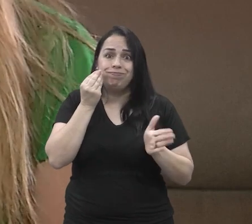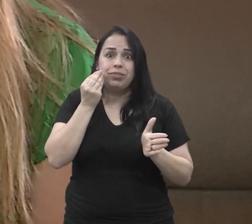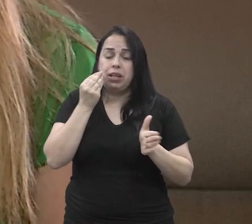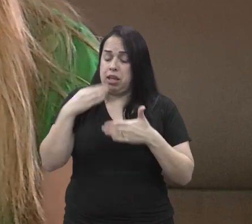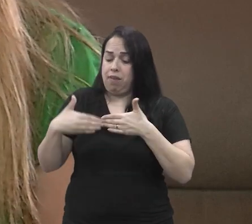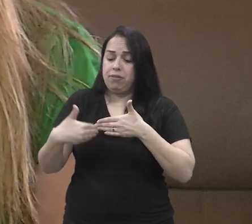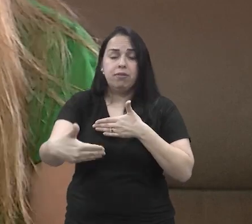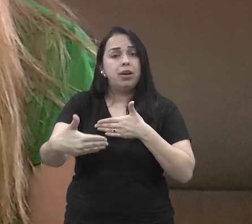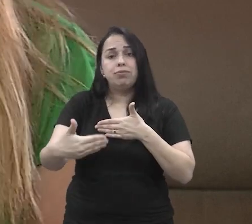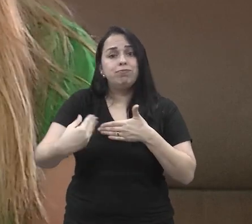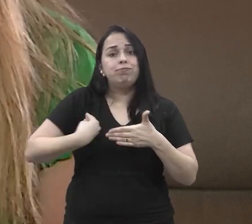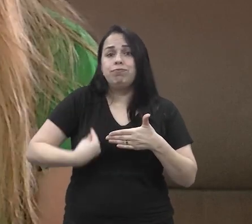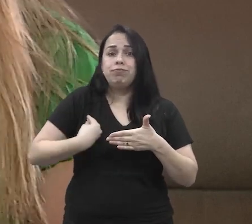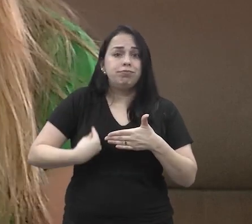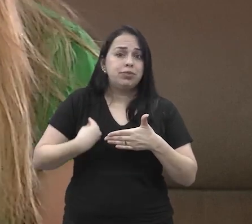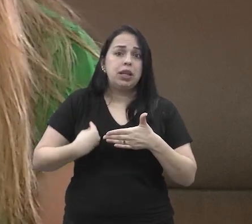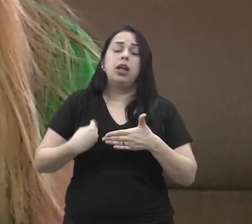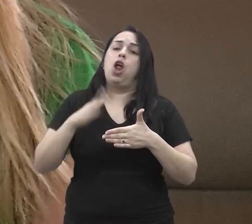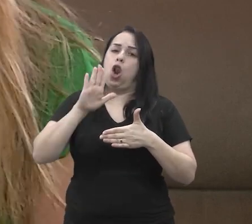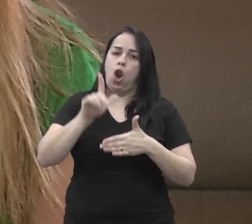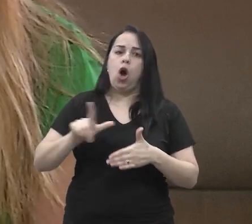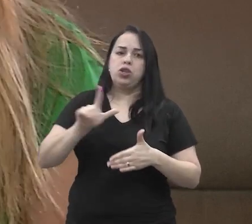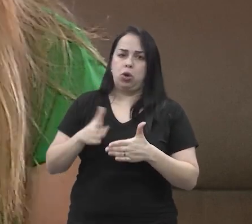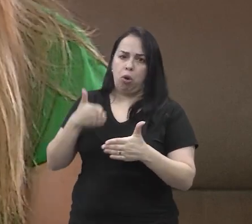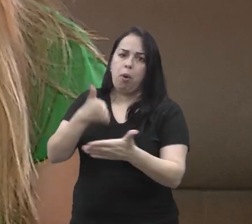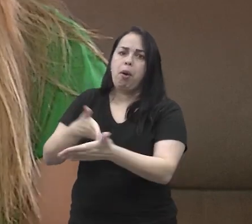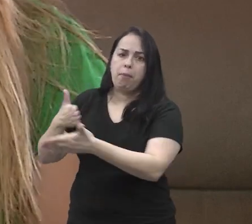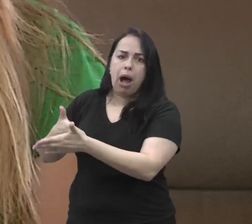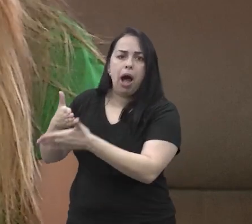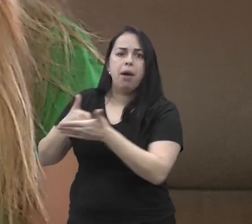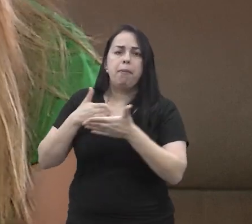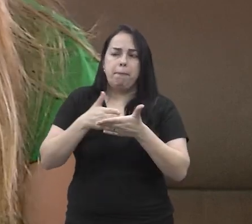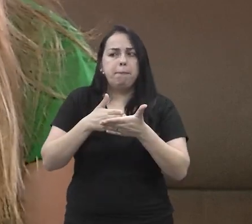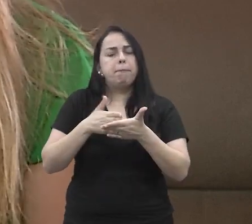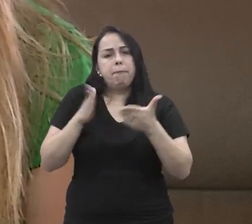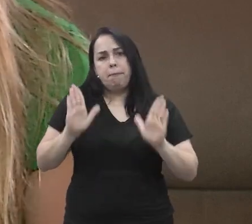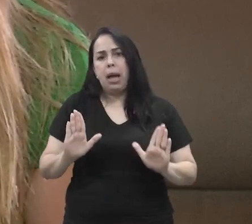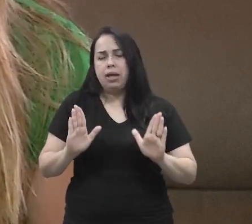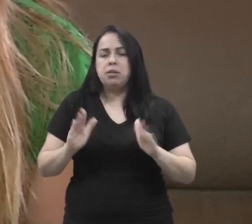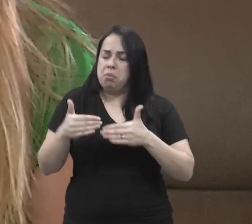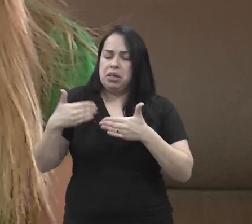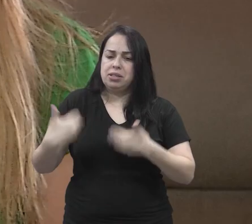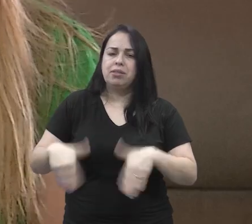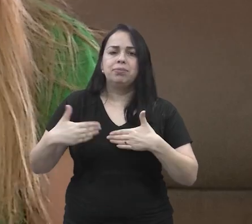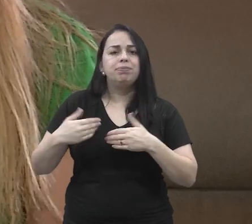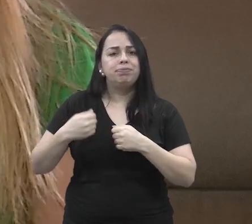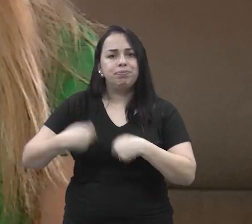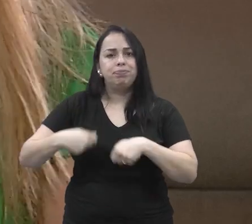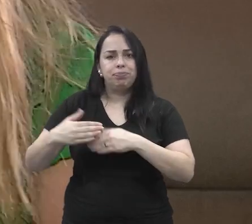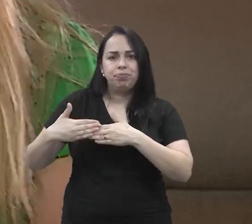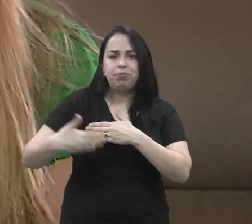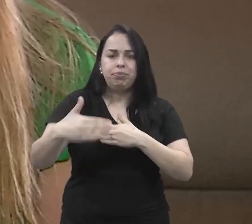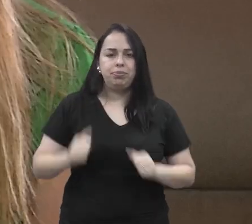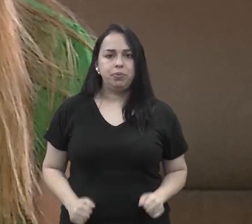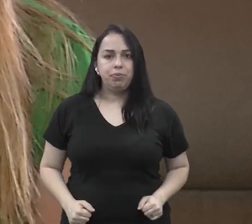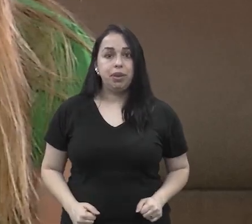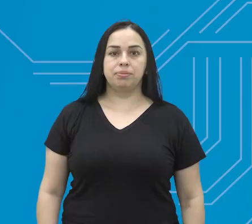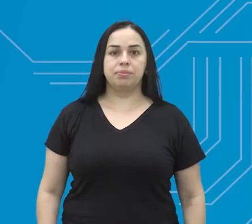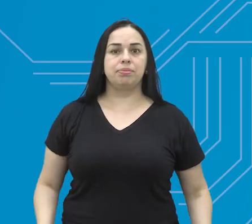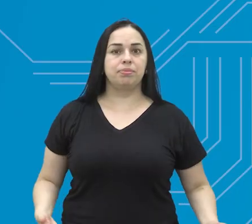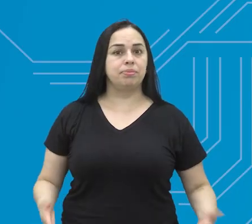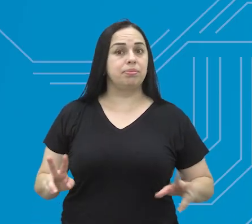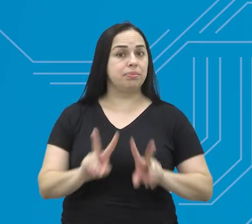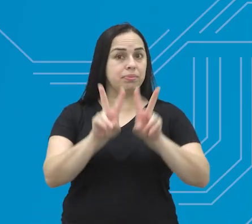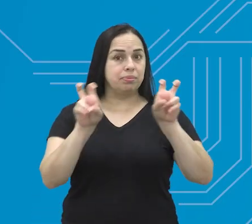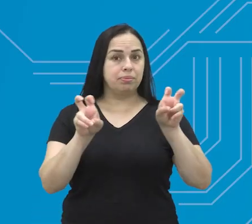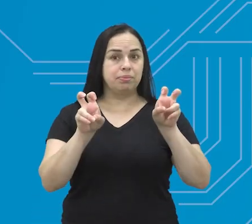tenho a esclerose, então é uma vida que segue, né? Com algumas limitações, mas tem que seguir.